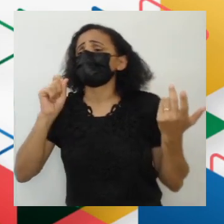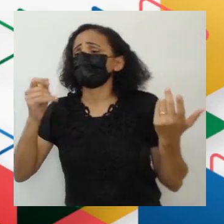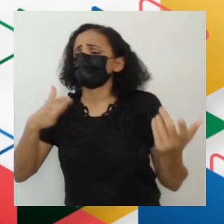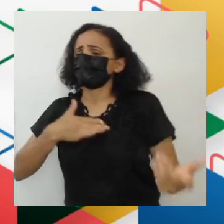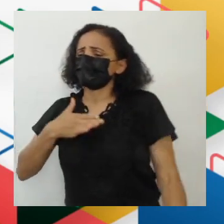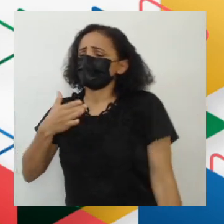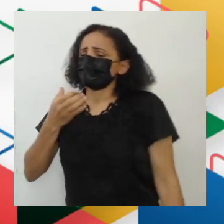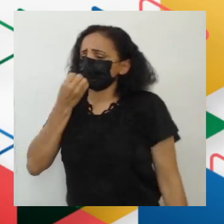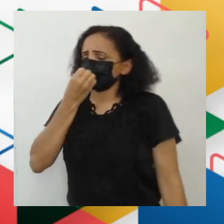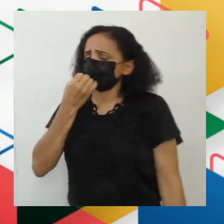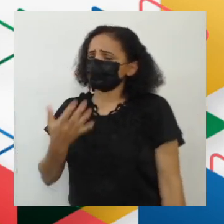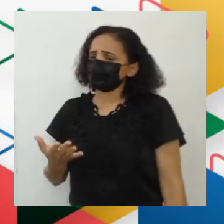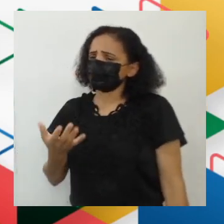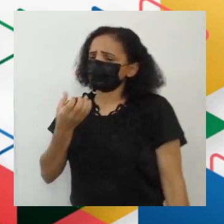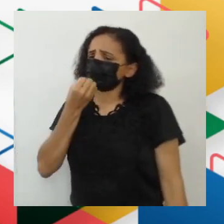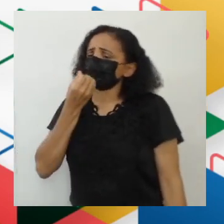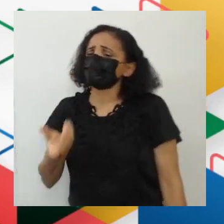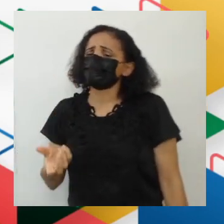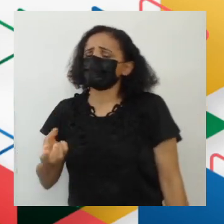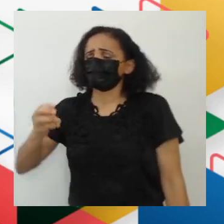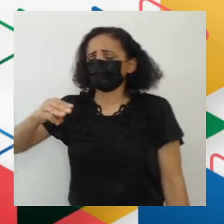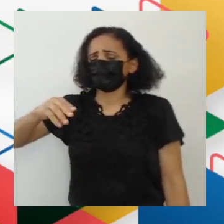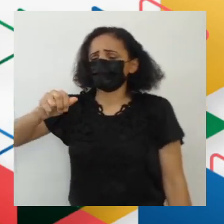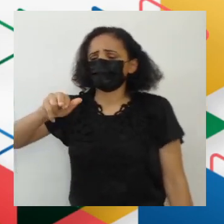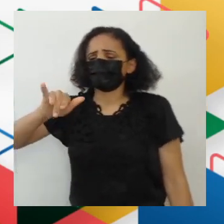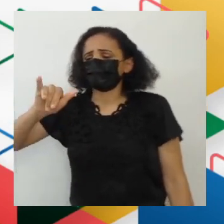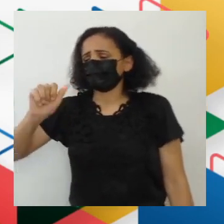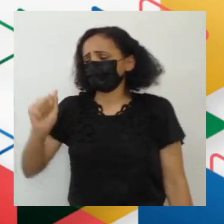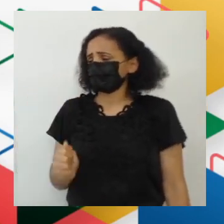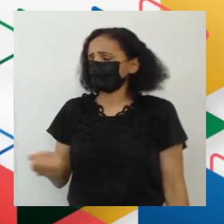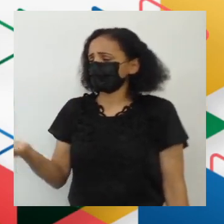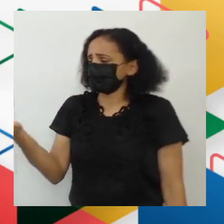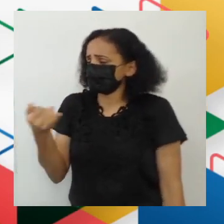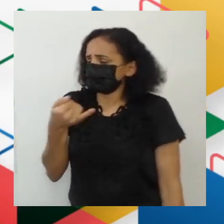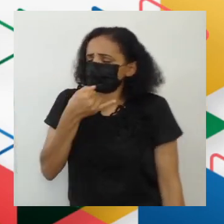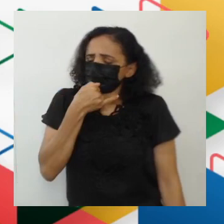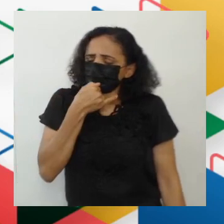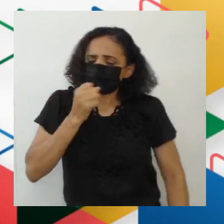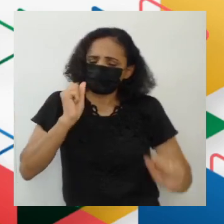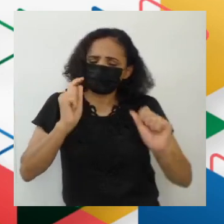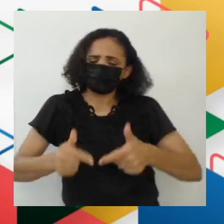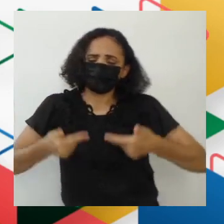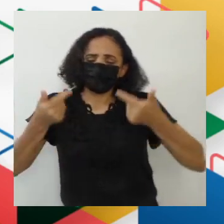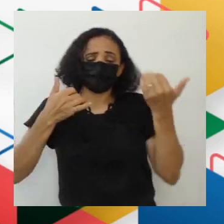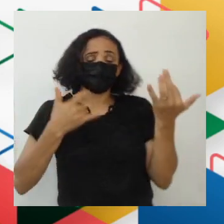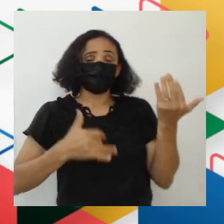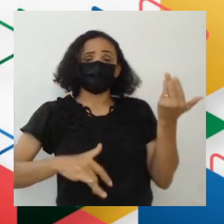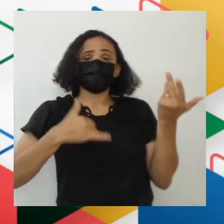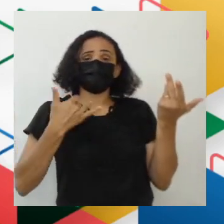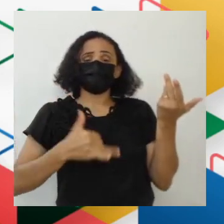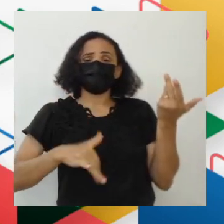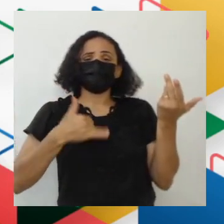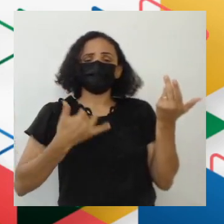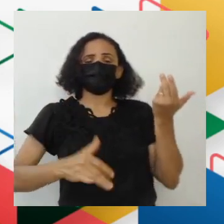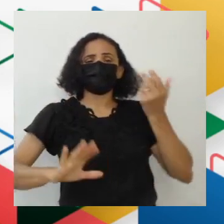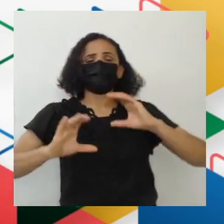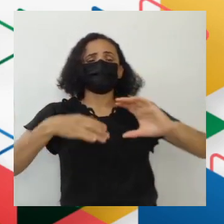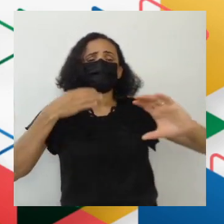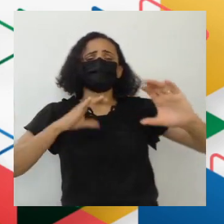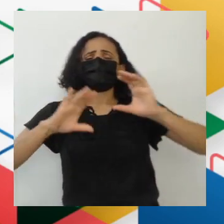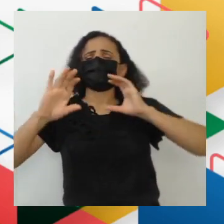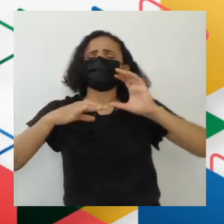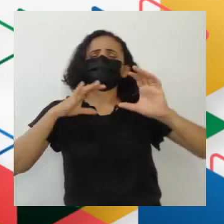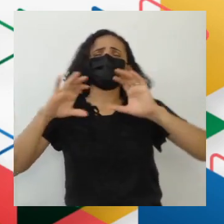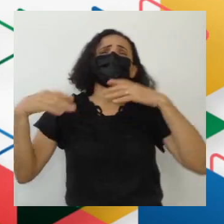bem? Cadê Maria? Ai, triste sorte é do violeiro cantador.